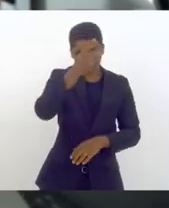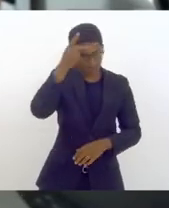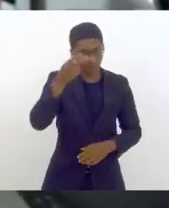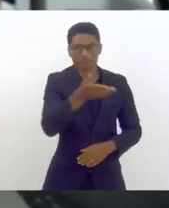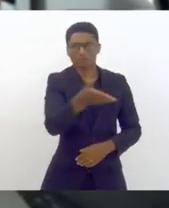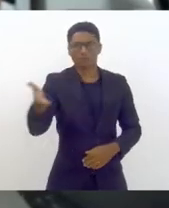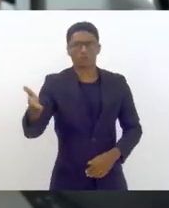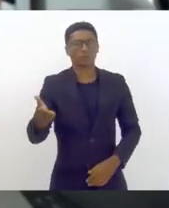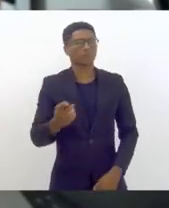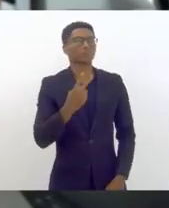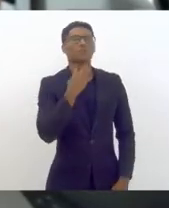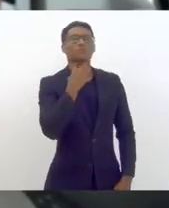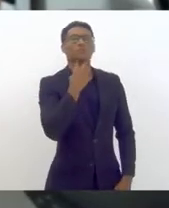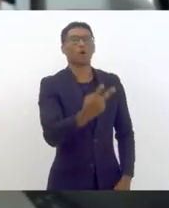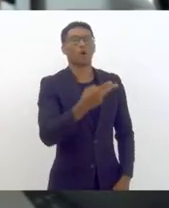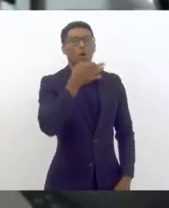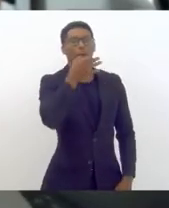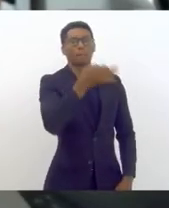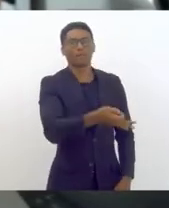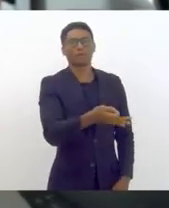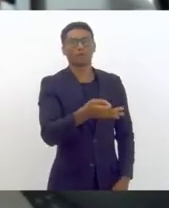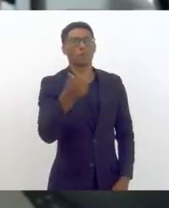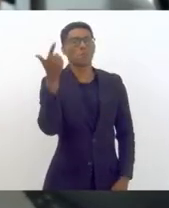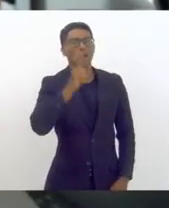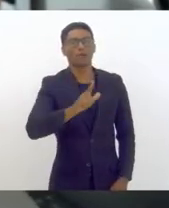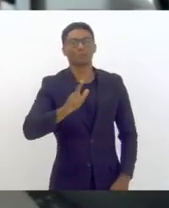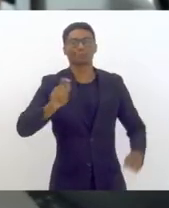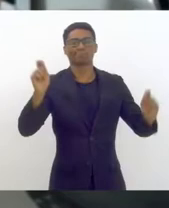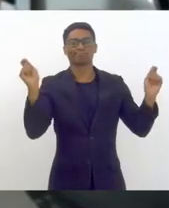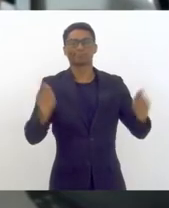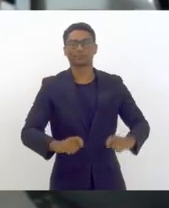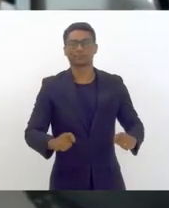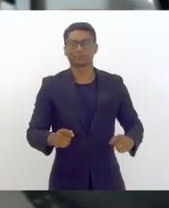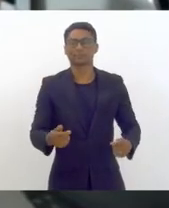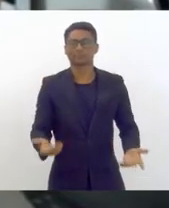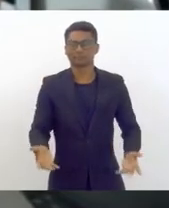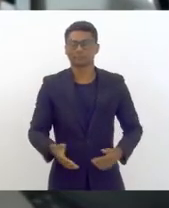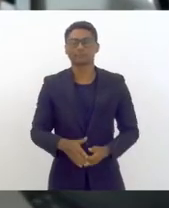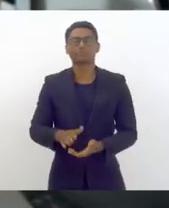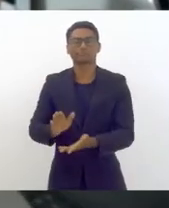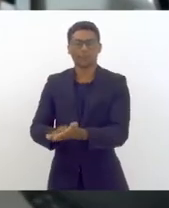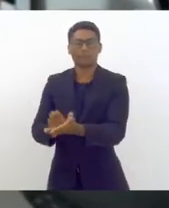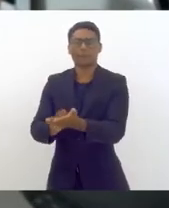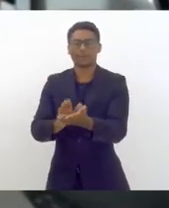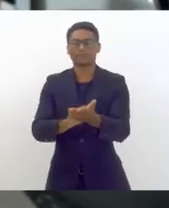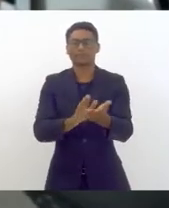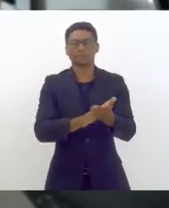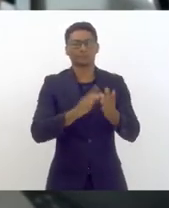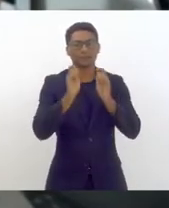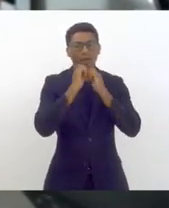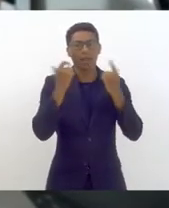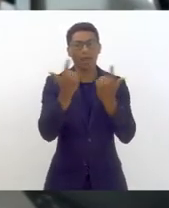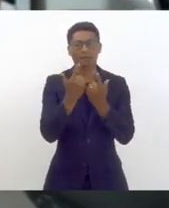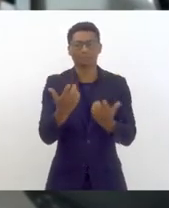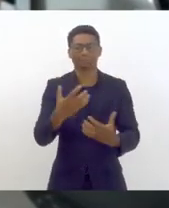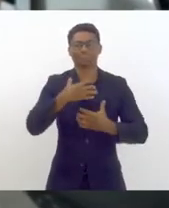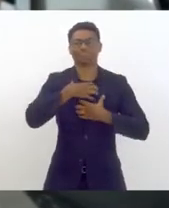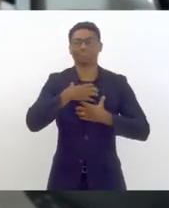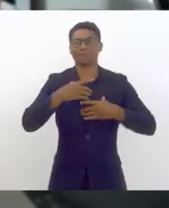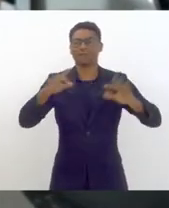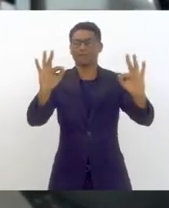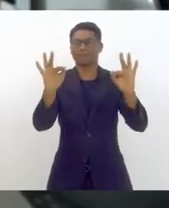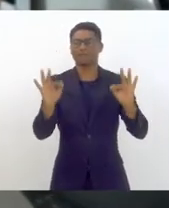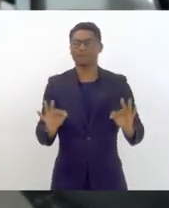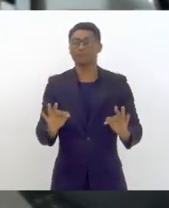vez e voz e têm aí o protagonismo devido nesse processo. Então, parabéns à LERJ, fico muito feliz. Parabéns